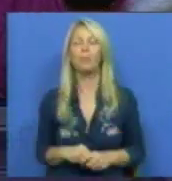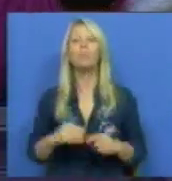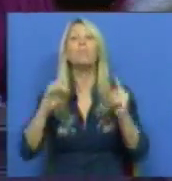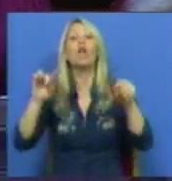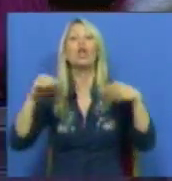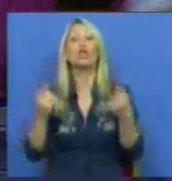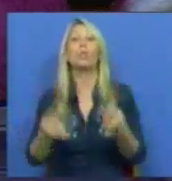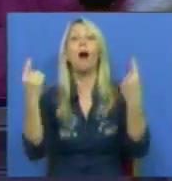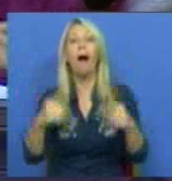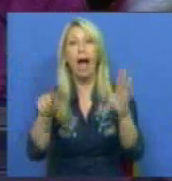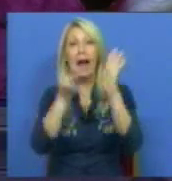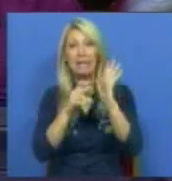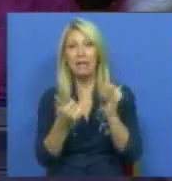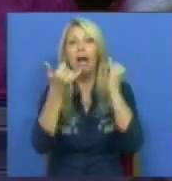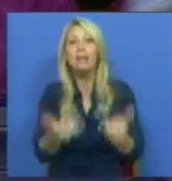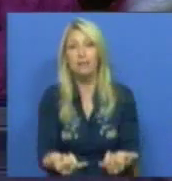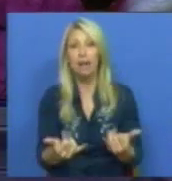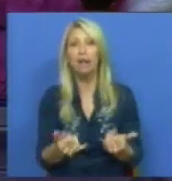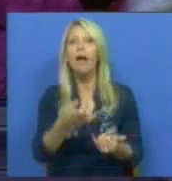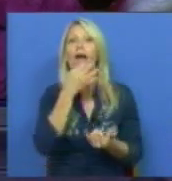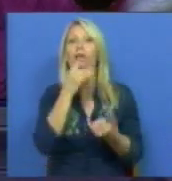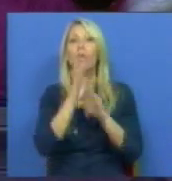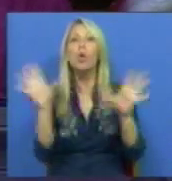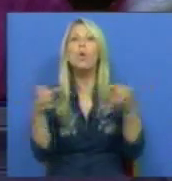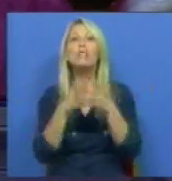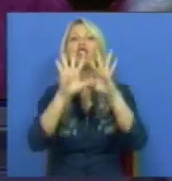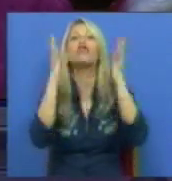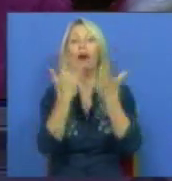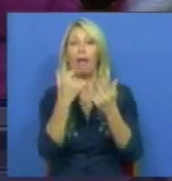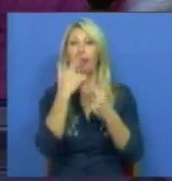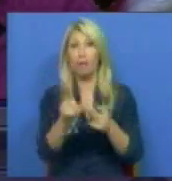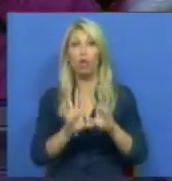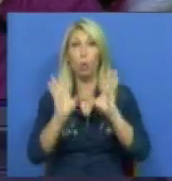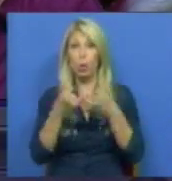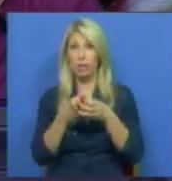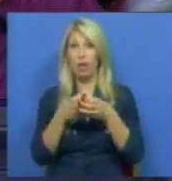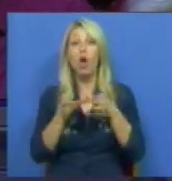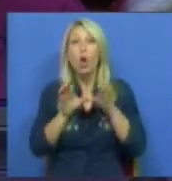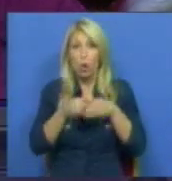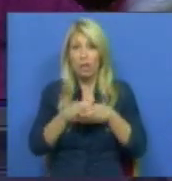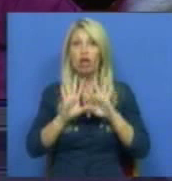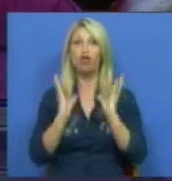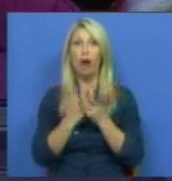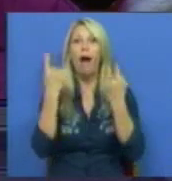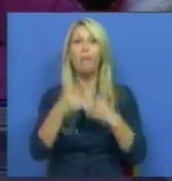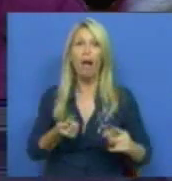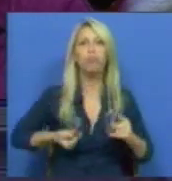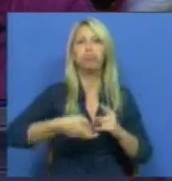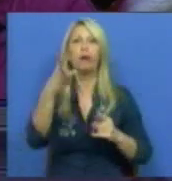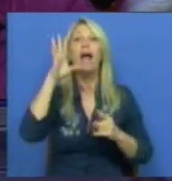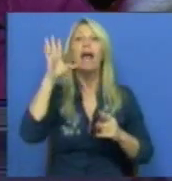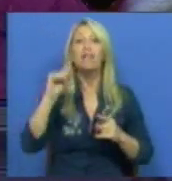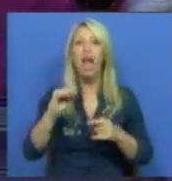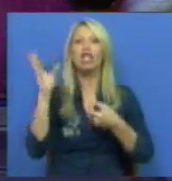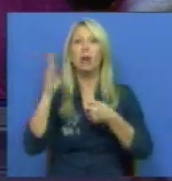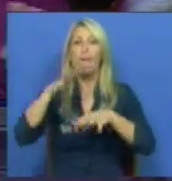Depois temos também um artigo à frente em que nos fala do Conselho Geral, e diz o Conselho Geral é composto por 10 membros, artigo 15º